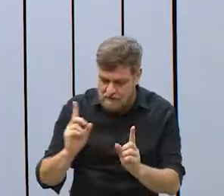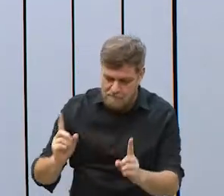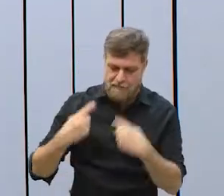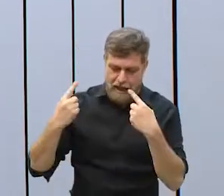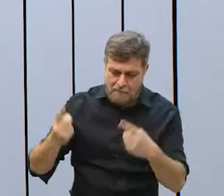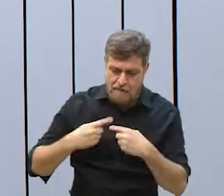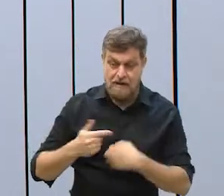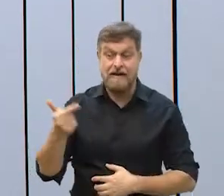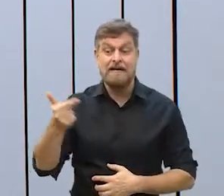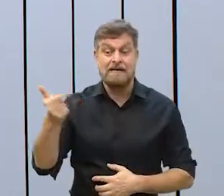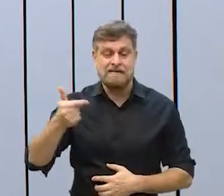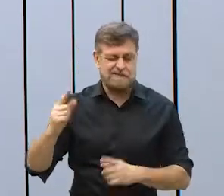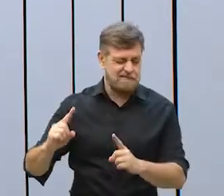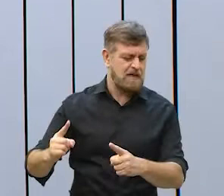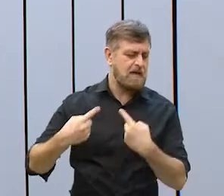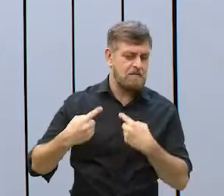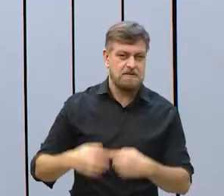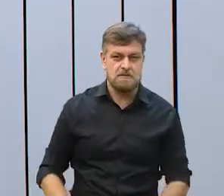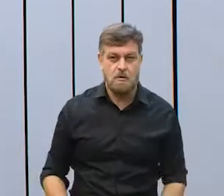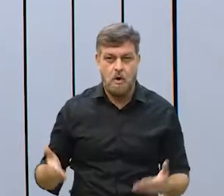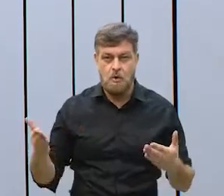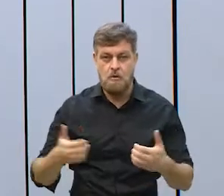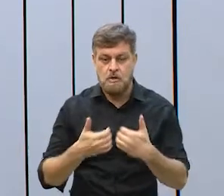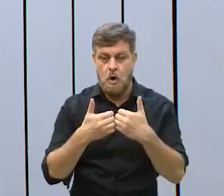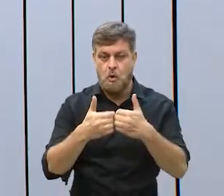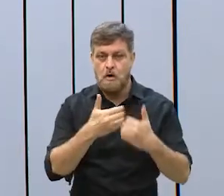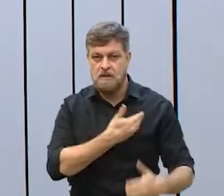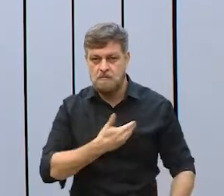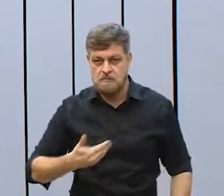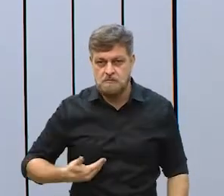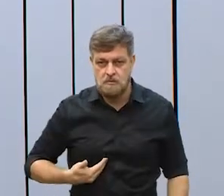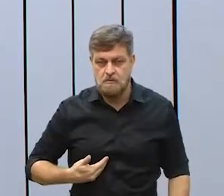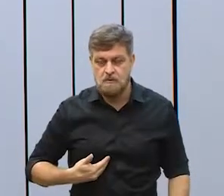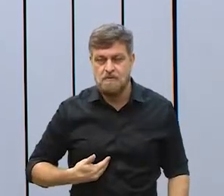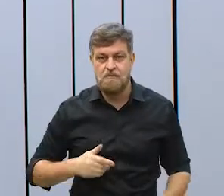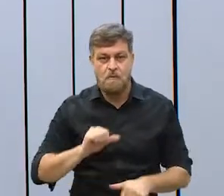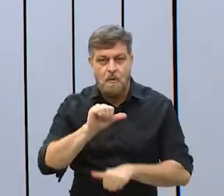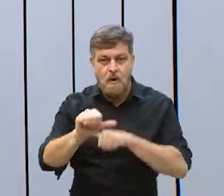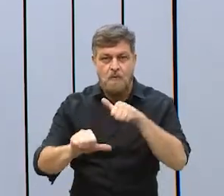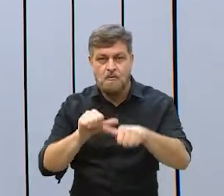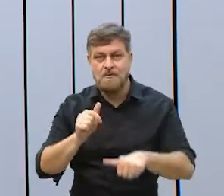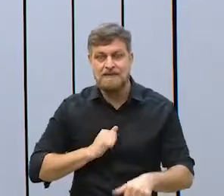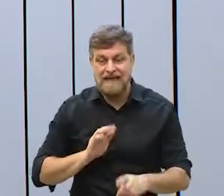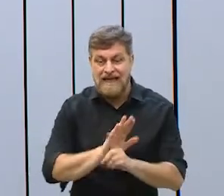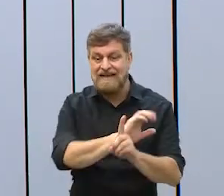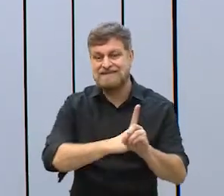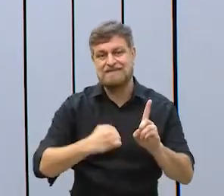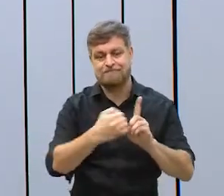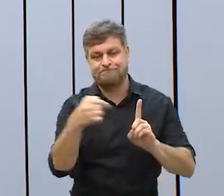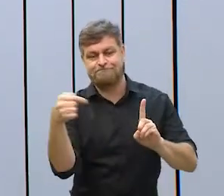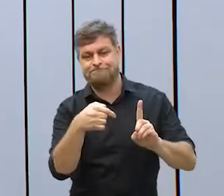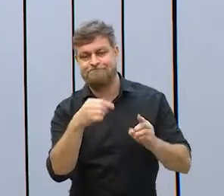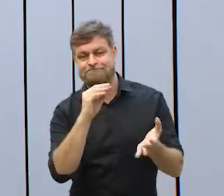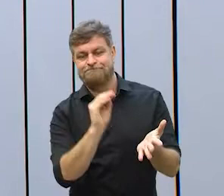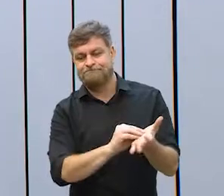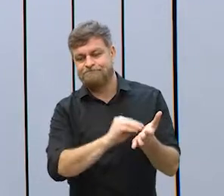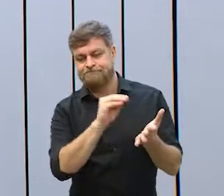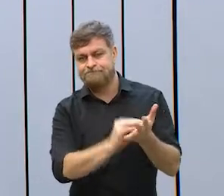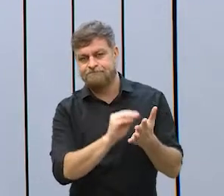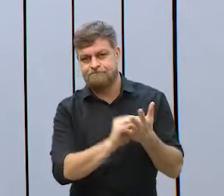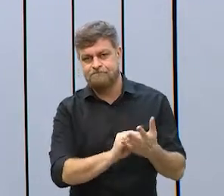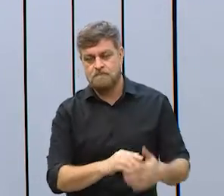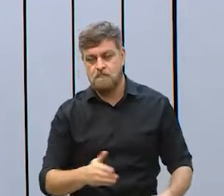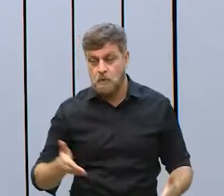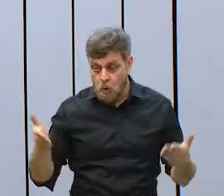segunda que eu mais tinha reclamação. Tá. Hoje o transporte público ele desceu e subiu justamente a assistência social. Uhum. Então, o que eu